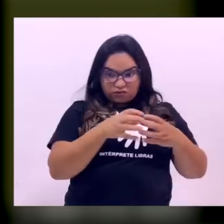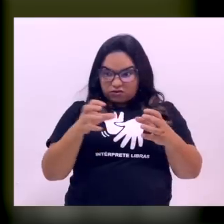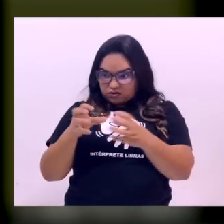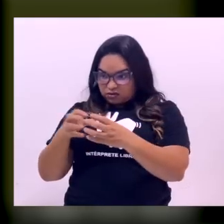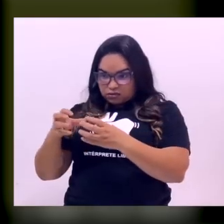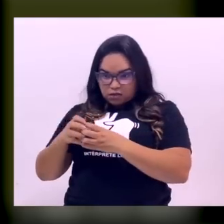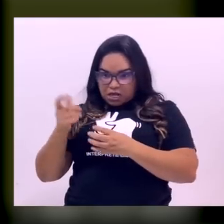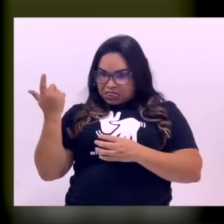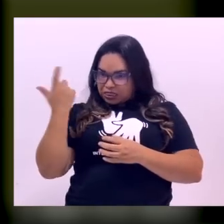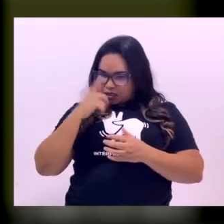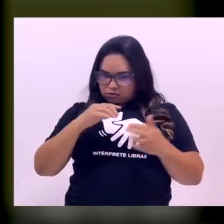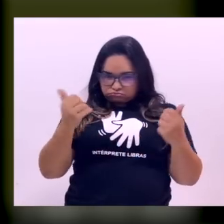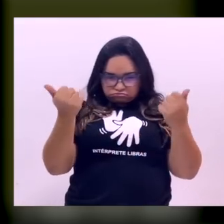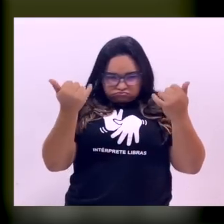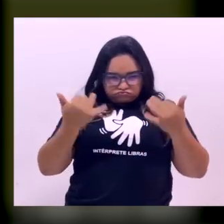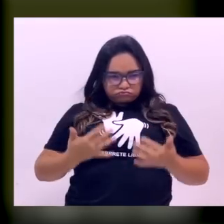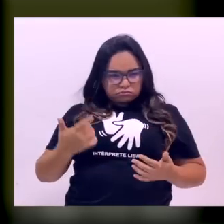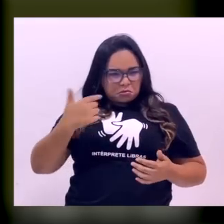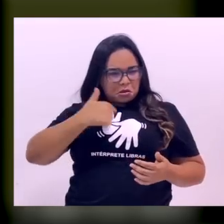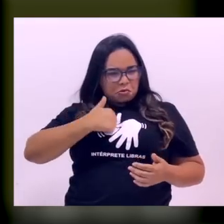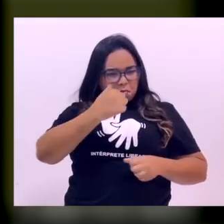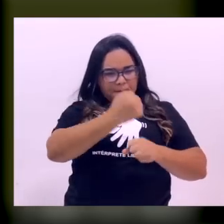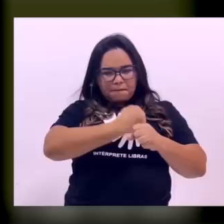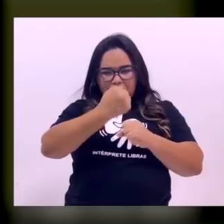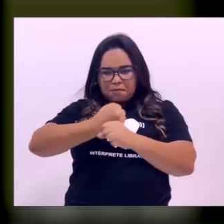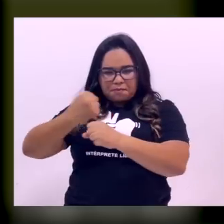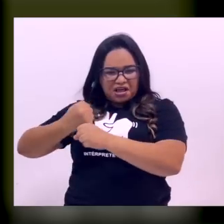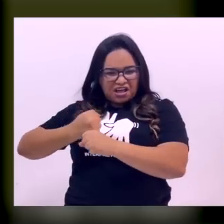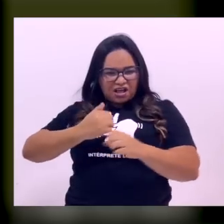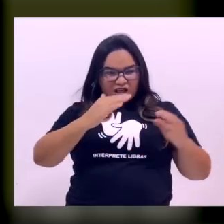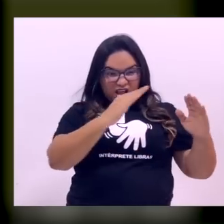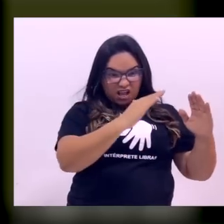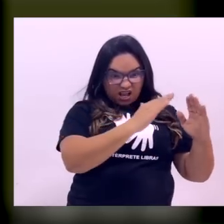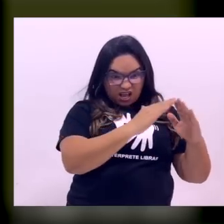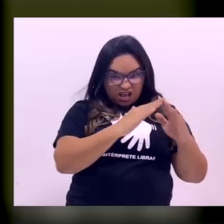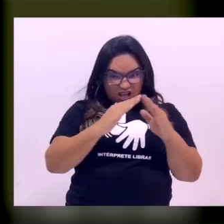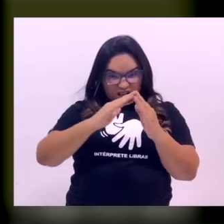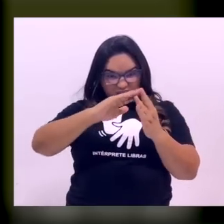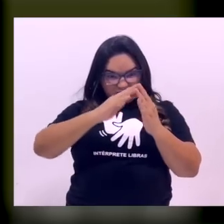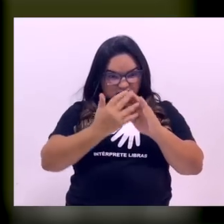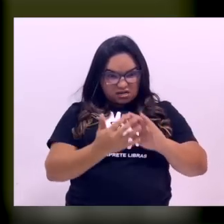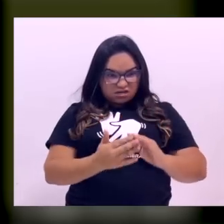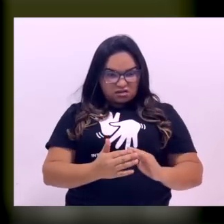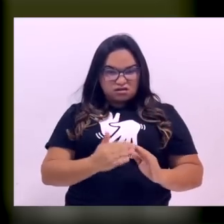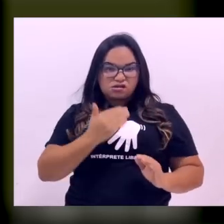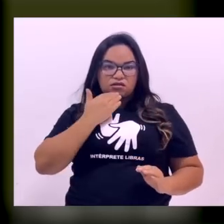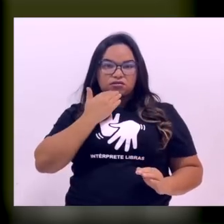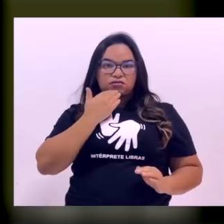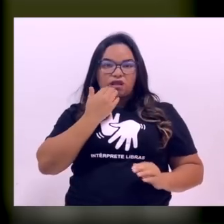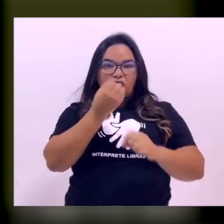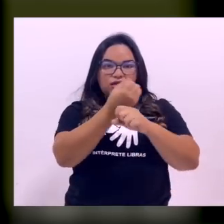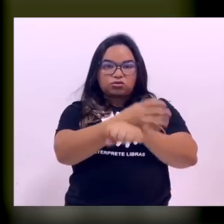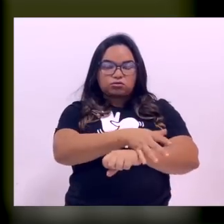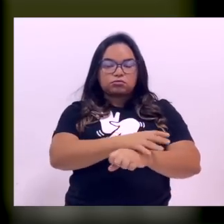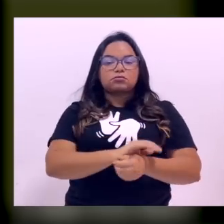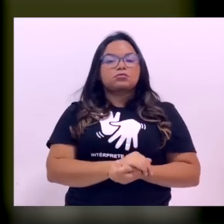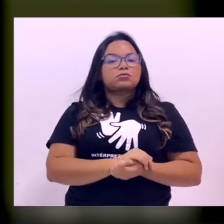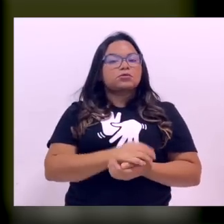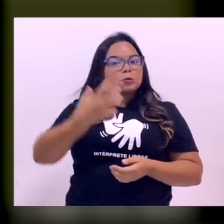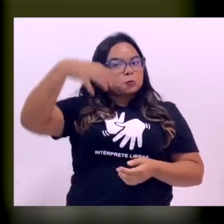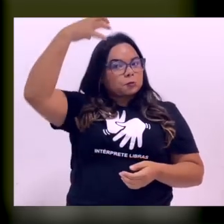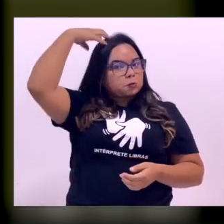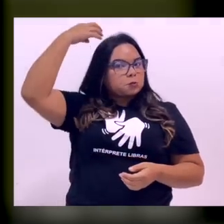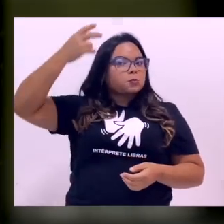sua interpretação, serão despedaçados, e as vossas casas se tornarão em monturo. Os